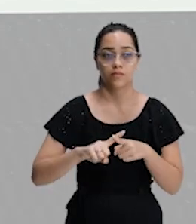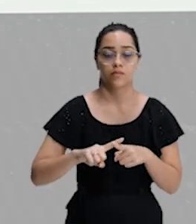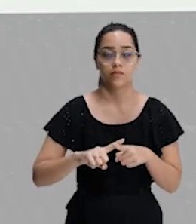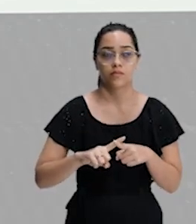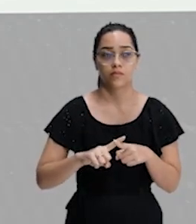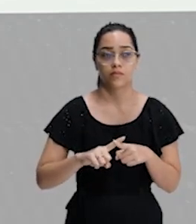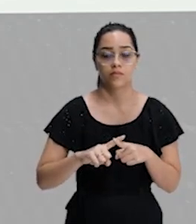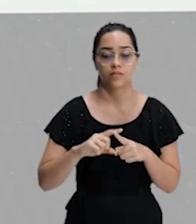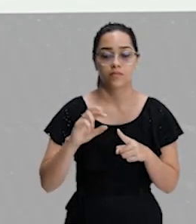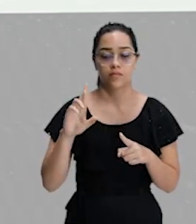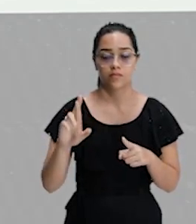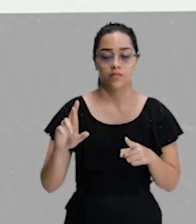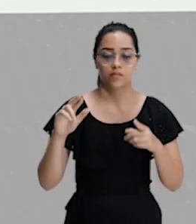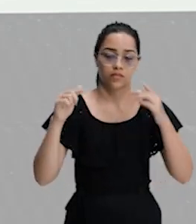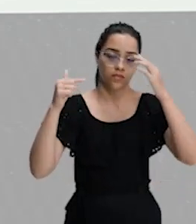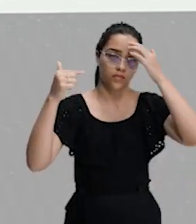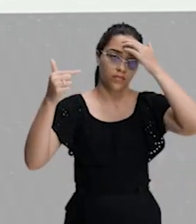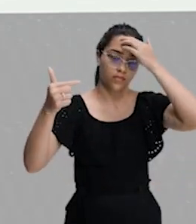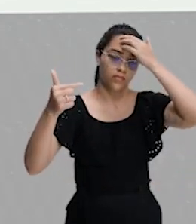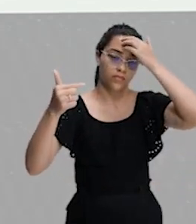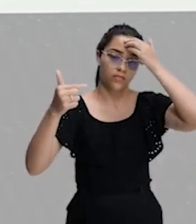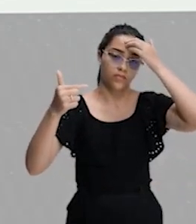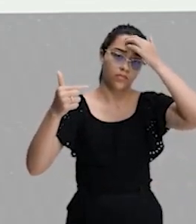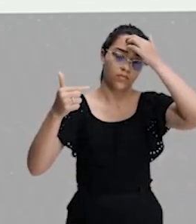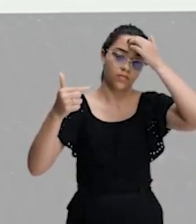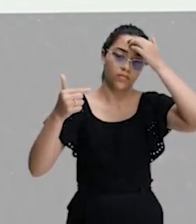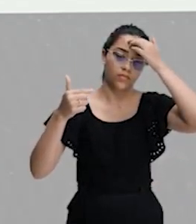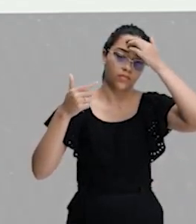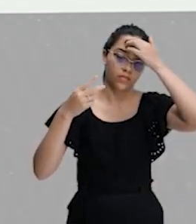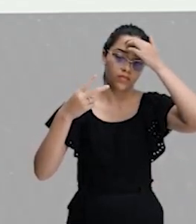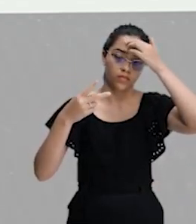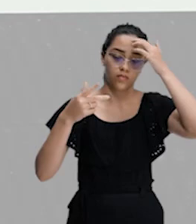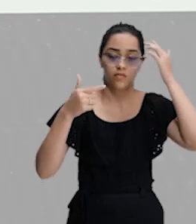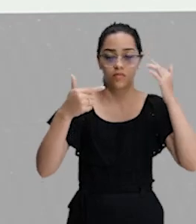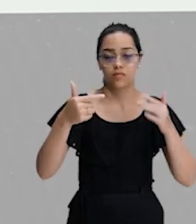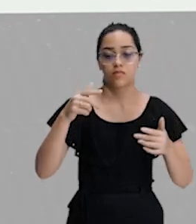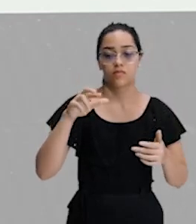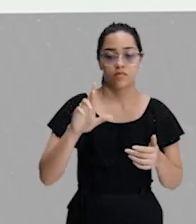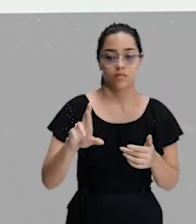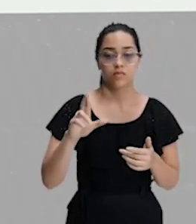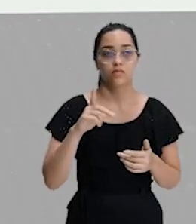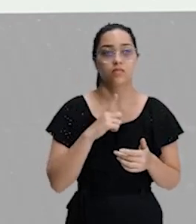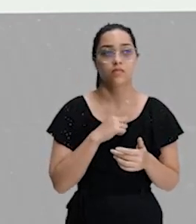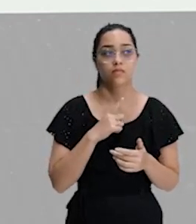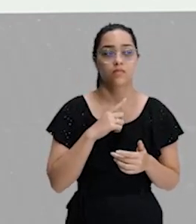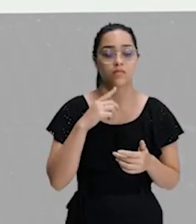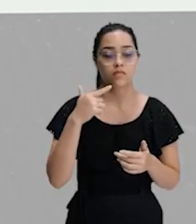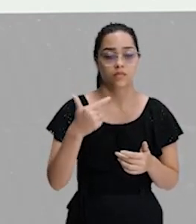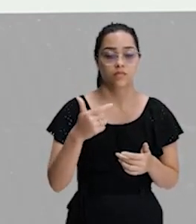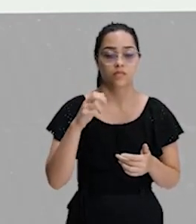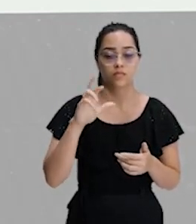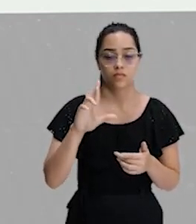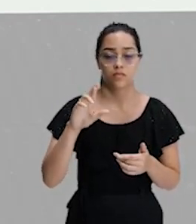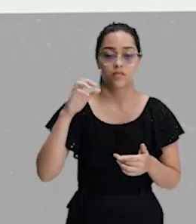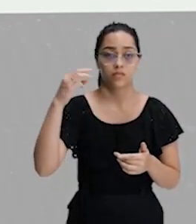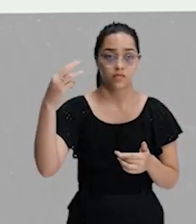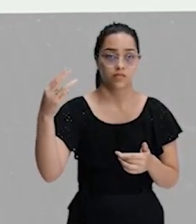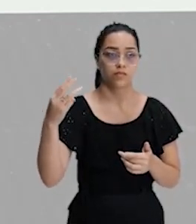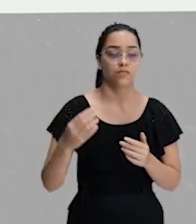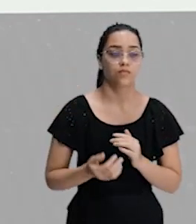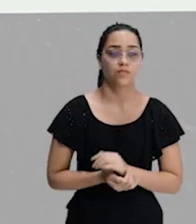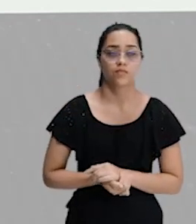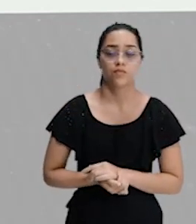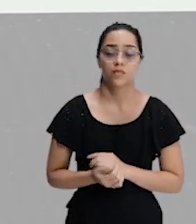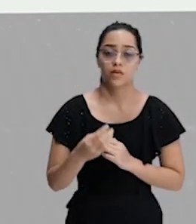multiplicando R ao quadrado por 2R, eu vou ter 2R ao cubo. E